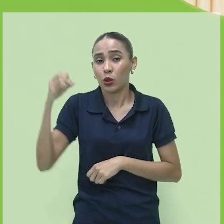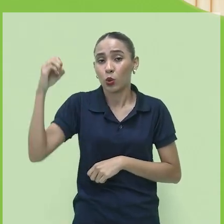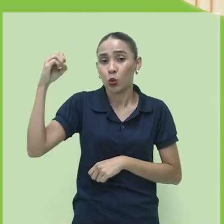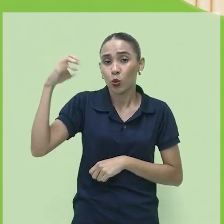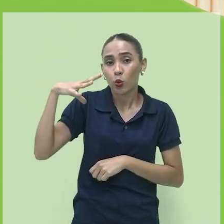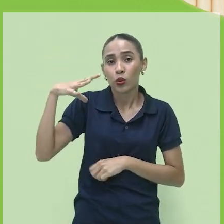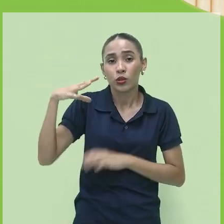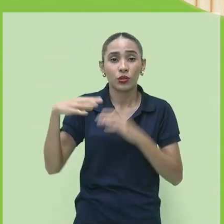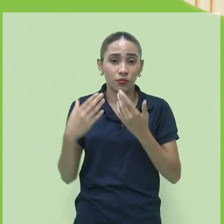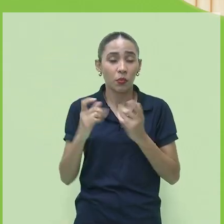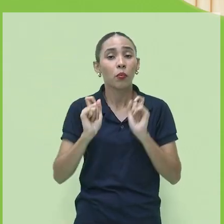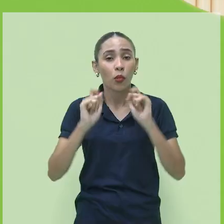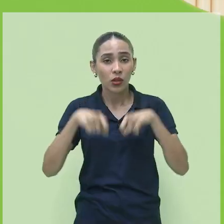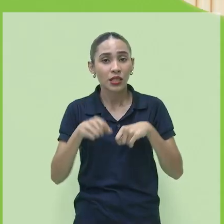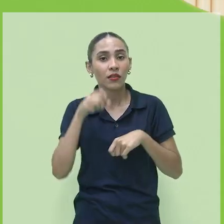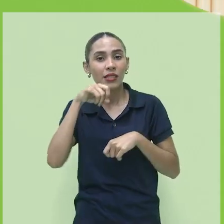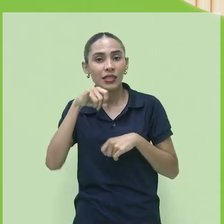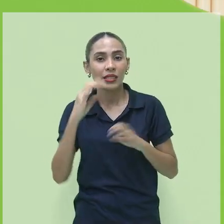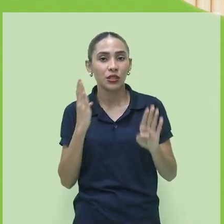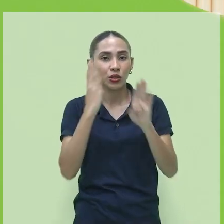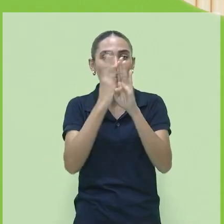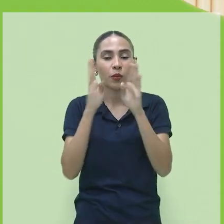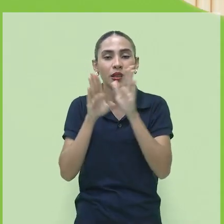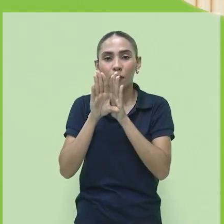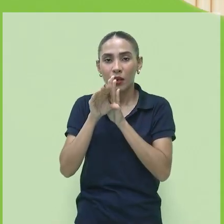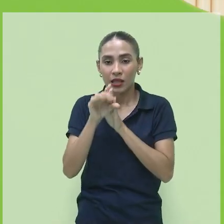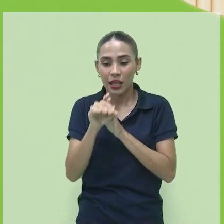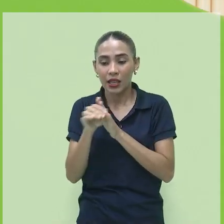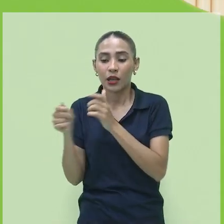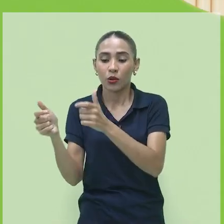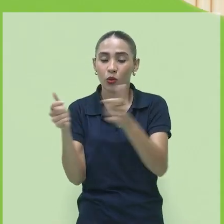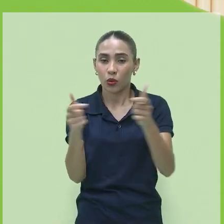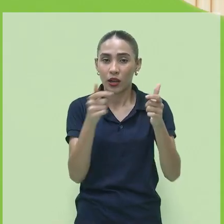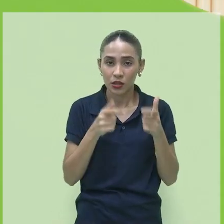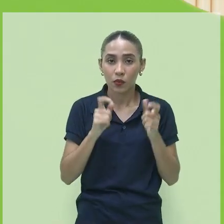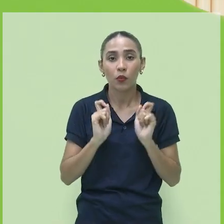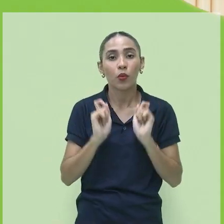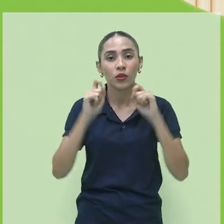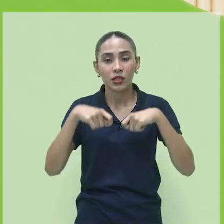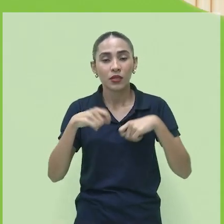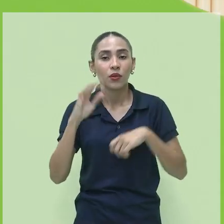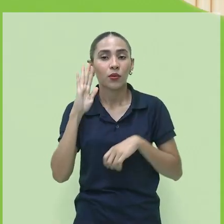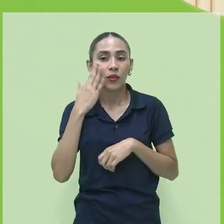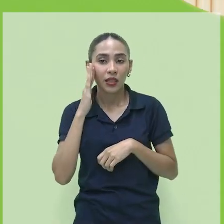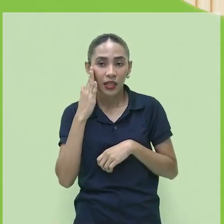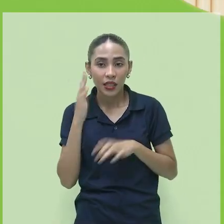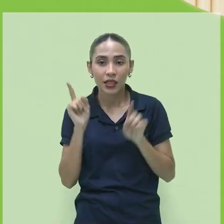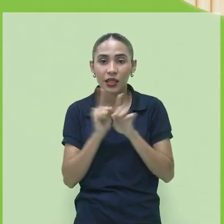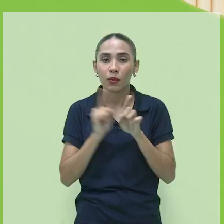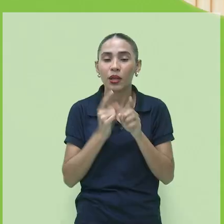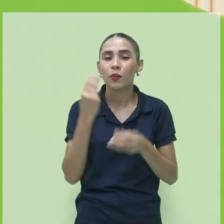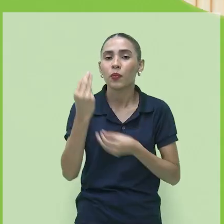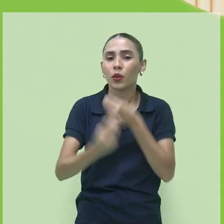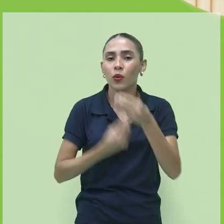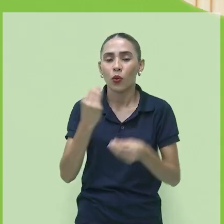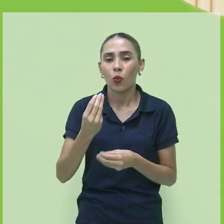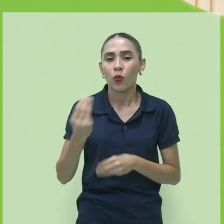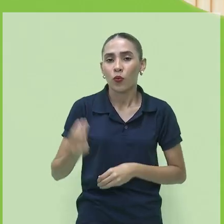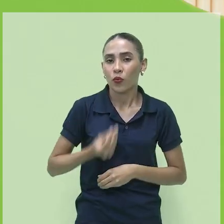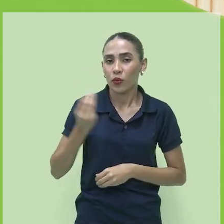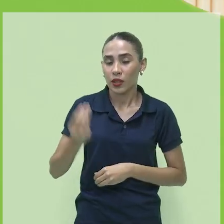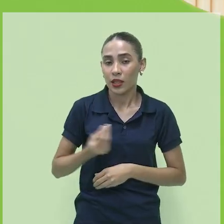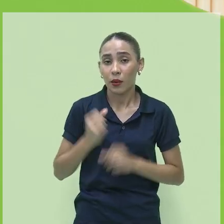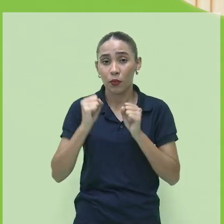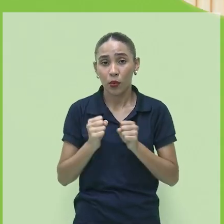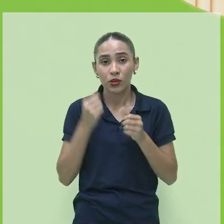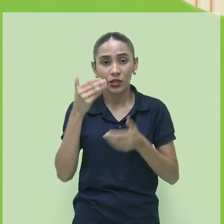luz. É possível. Com a descoberta dessas bactérias nesses locais, é possível entender como é que a vida pode